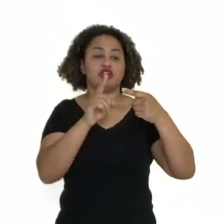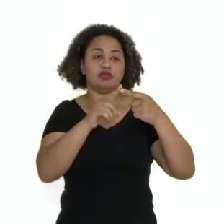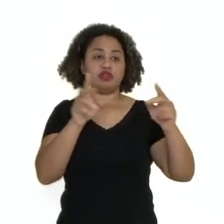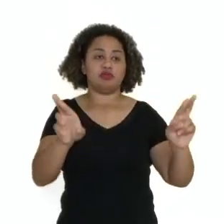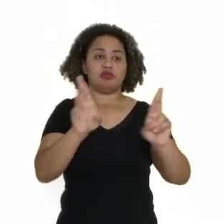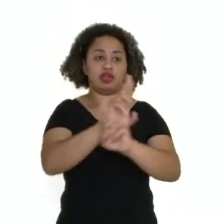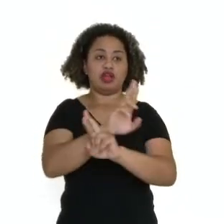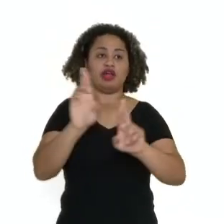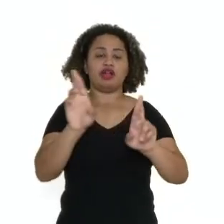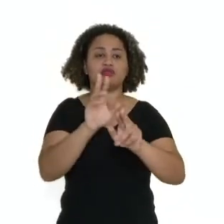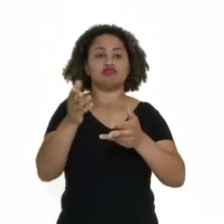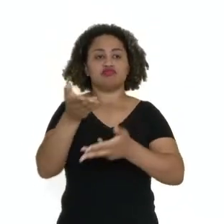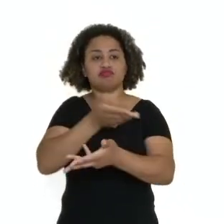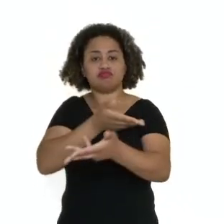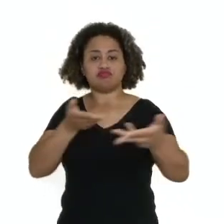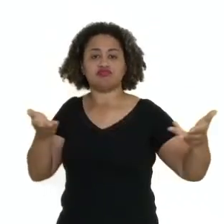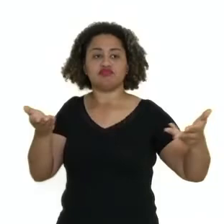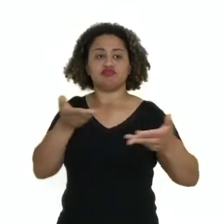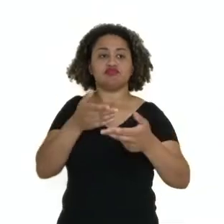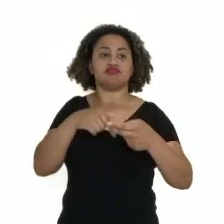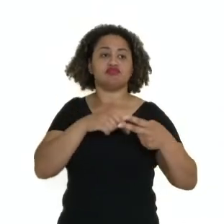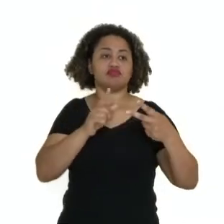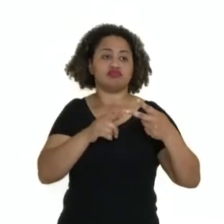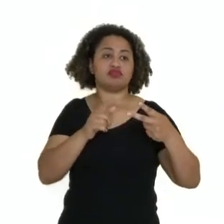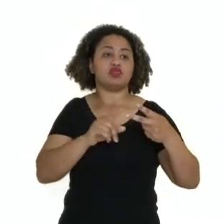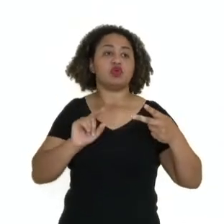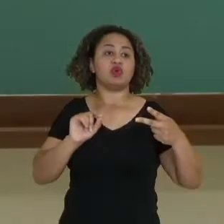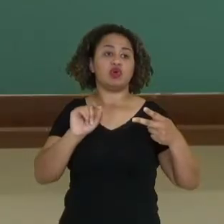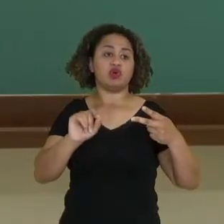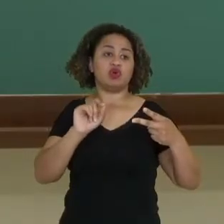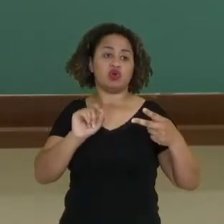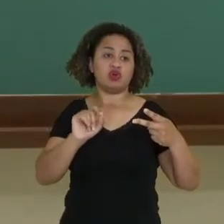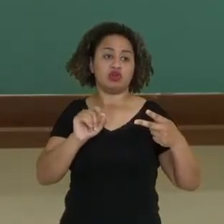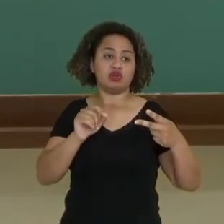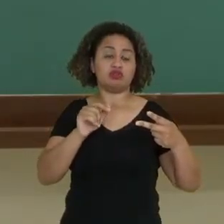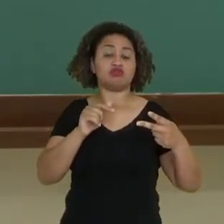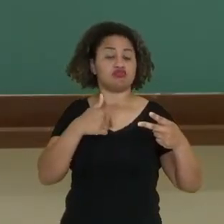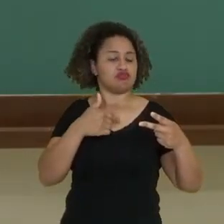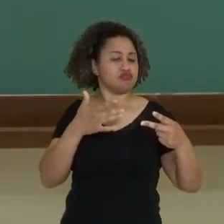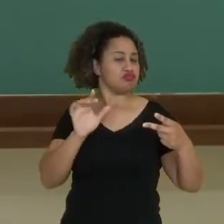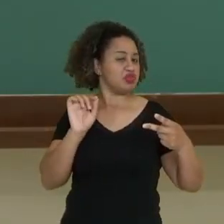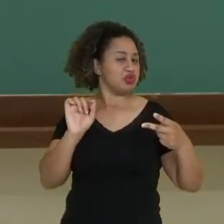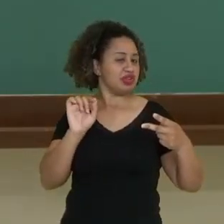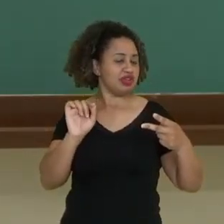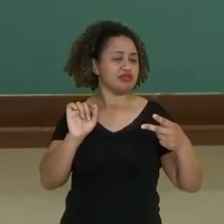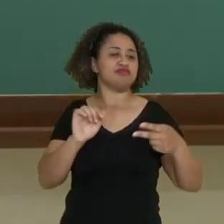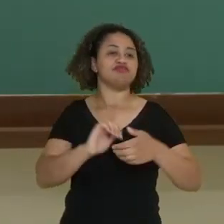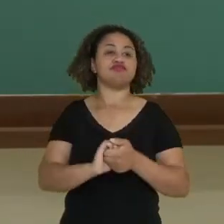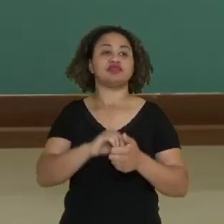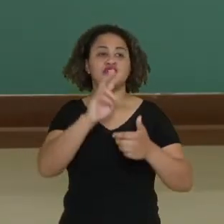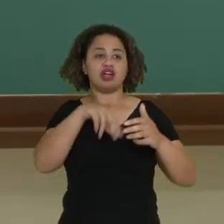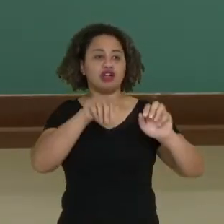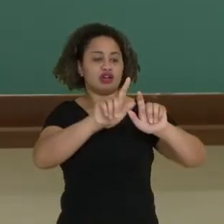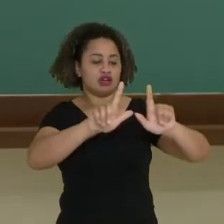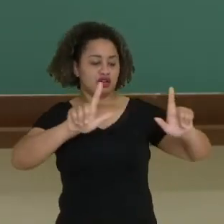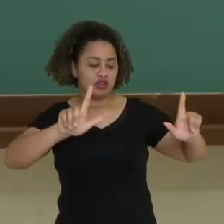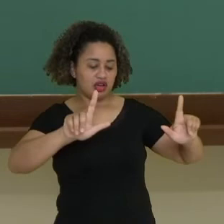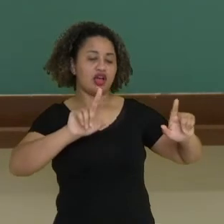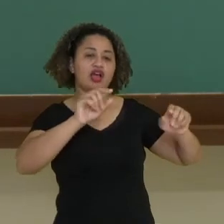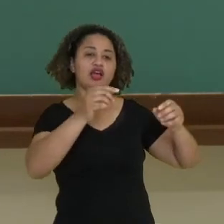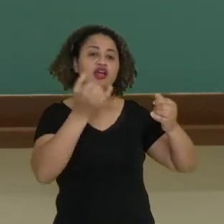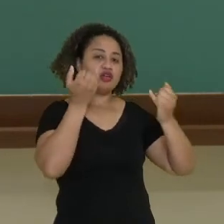da reciprocidade, a segunda se baseia em quê? Leia bem aqui as questões